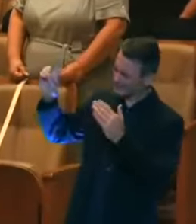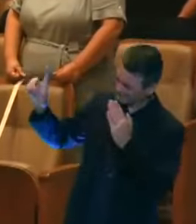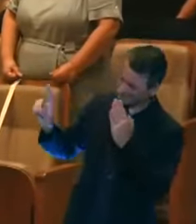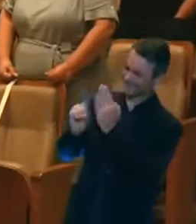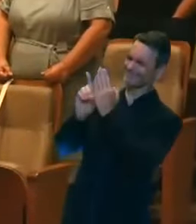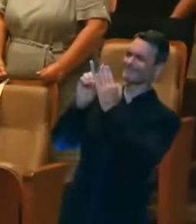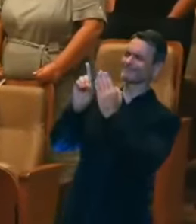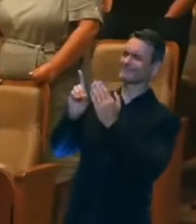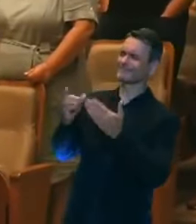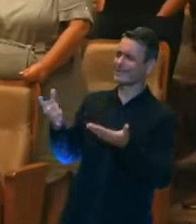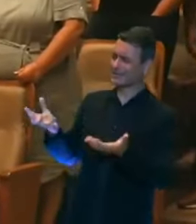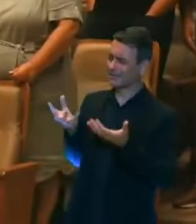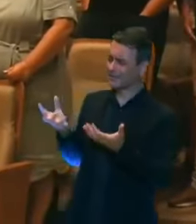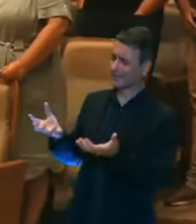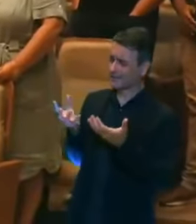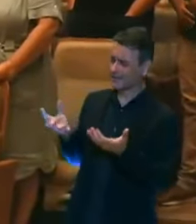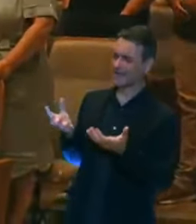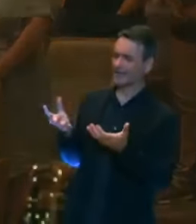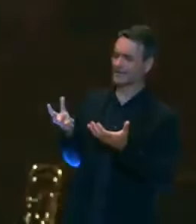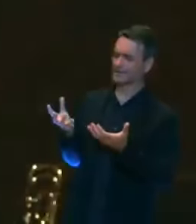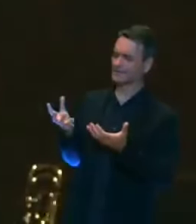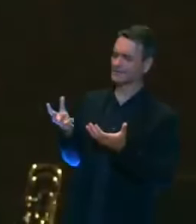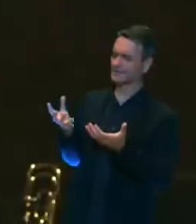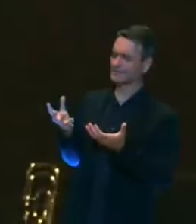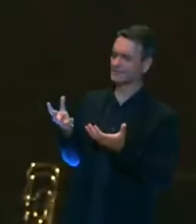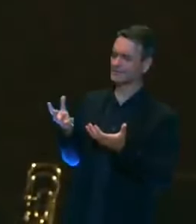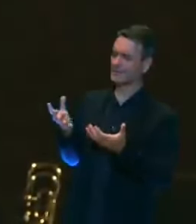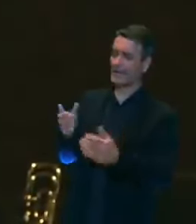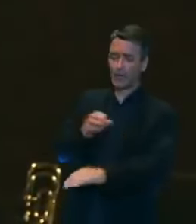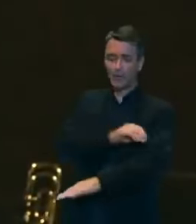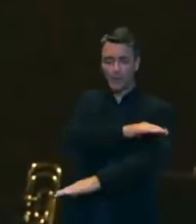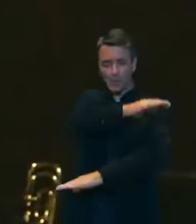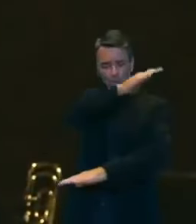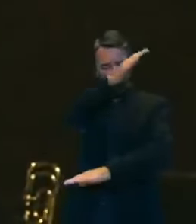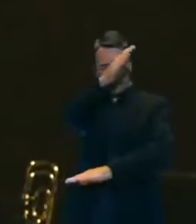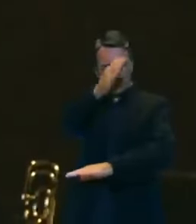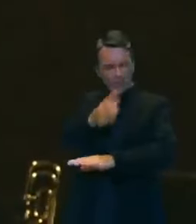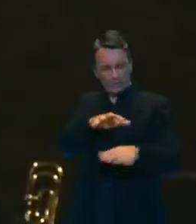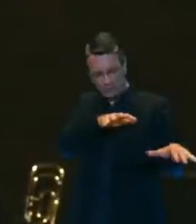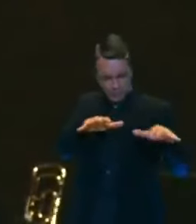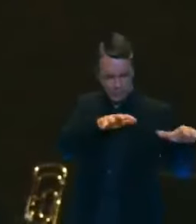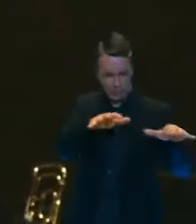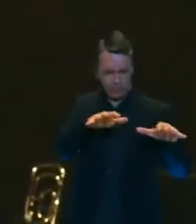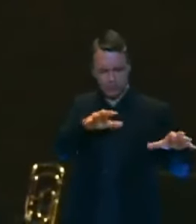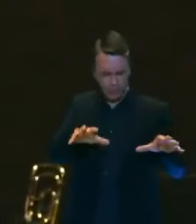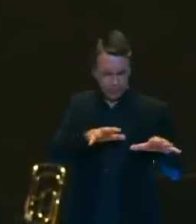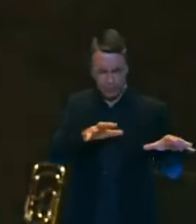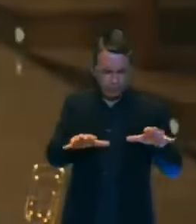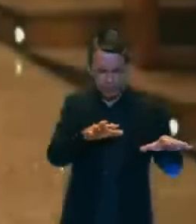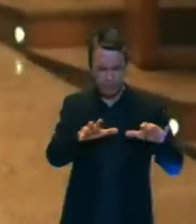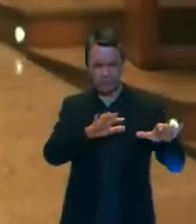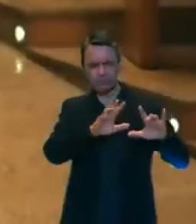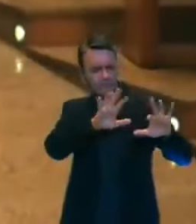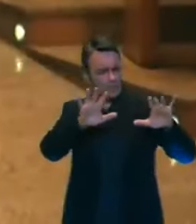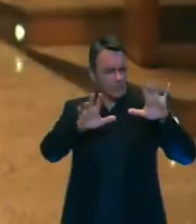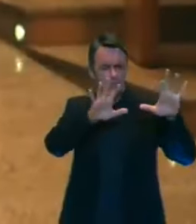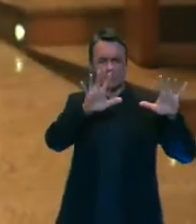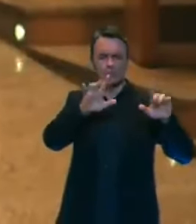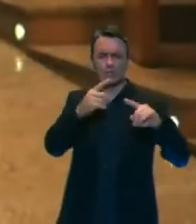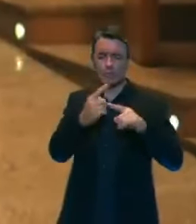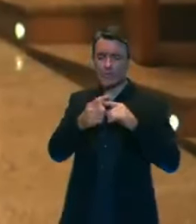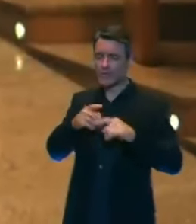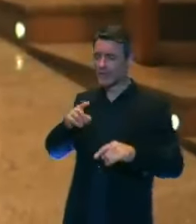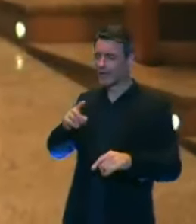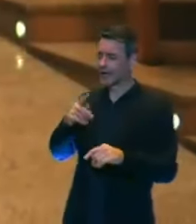encontro. Um encontro, o Senhor fez o monte Sinai tremer, esfumaçar com a revelação da